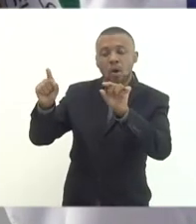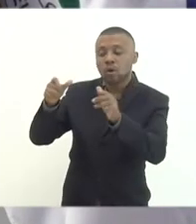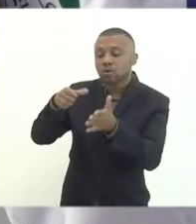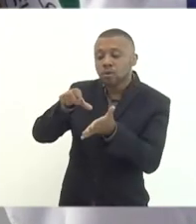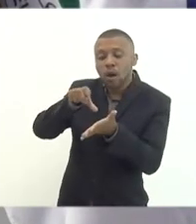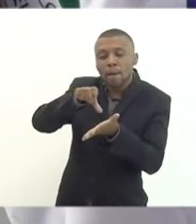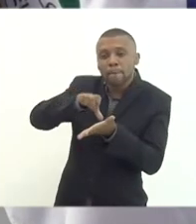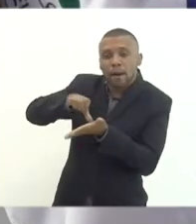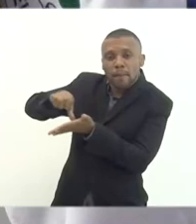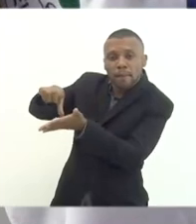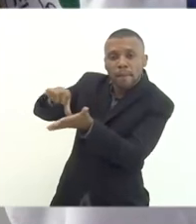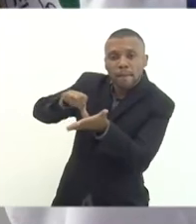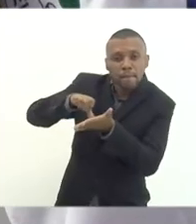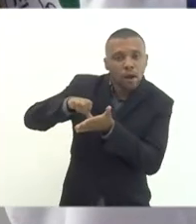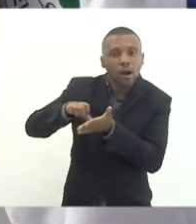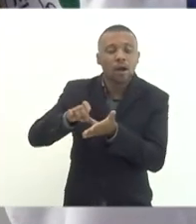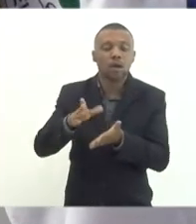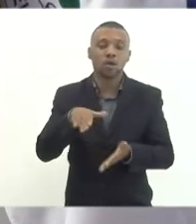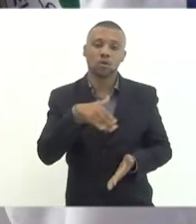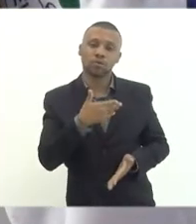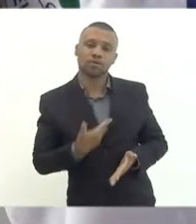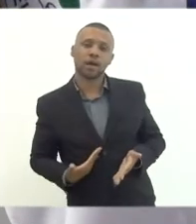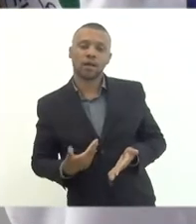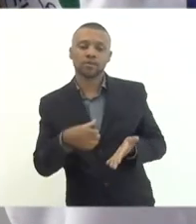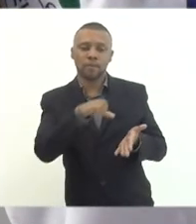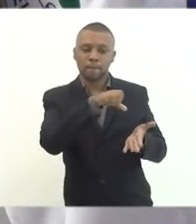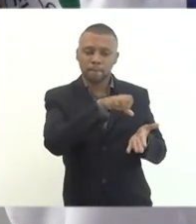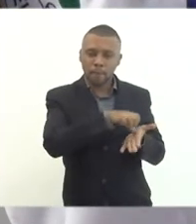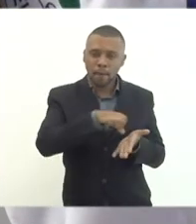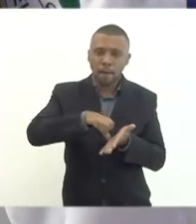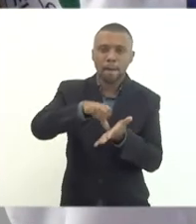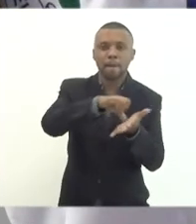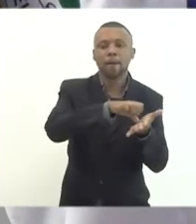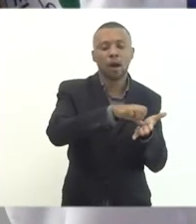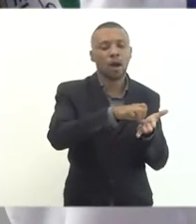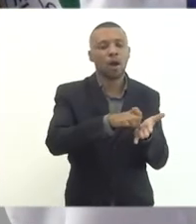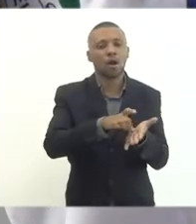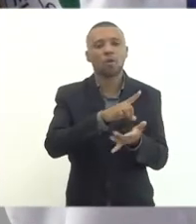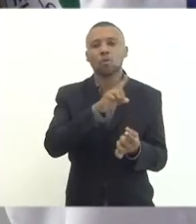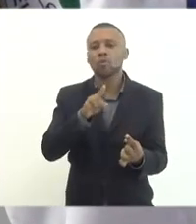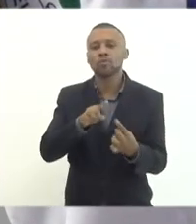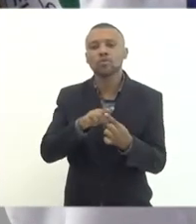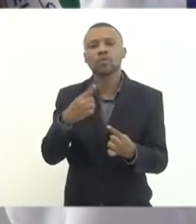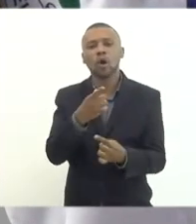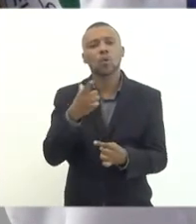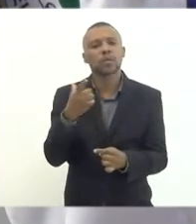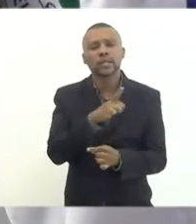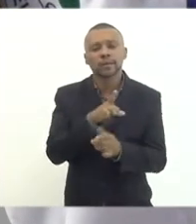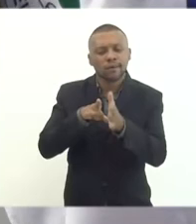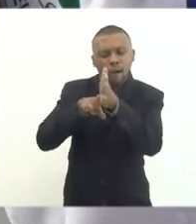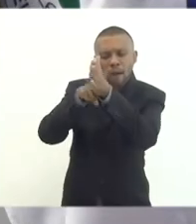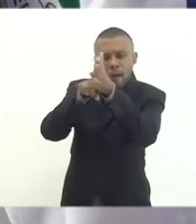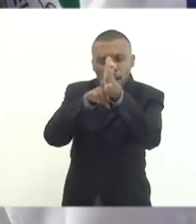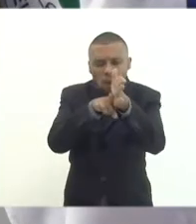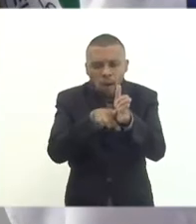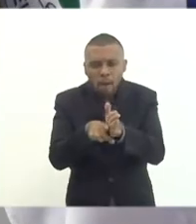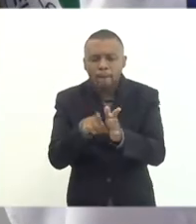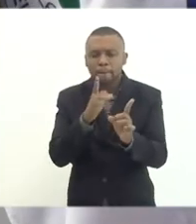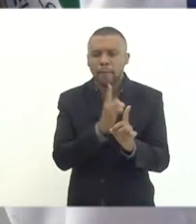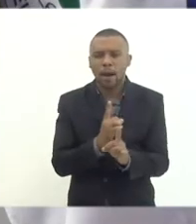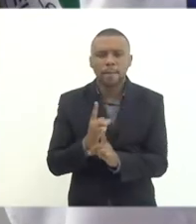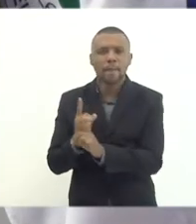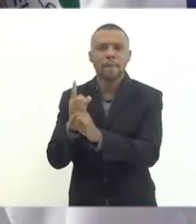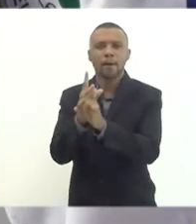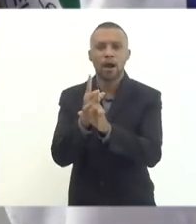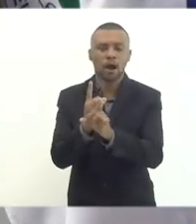e também aos jogos do estado para que possamos identificar é a necessidade não